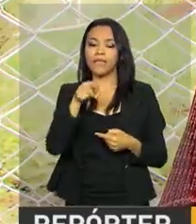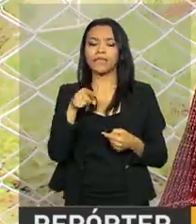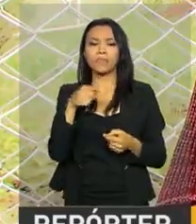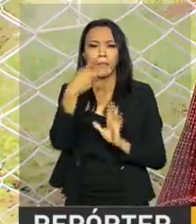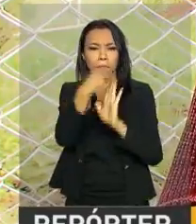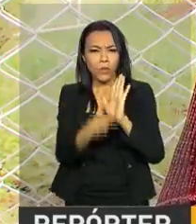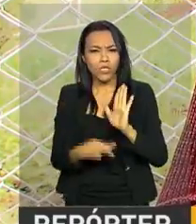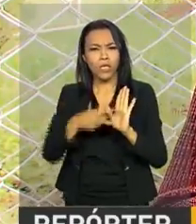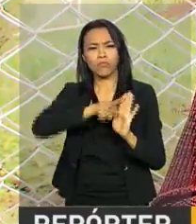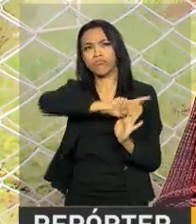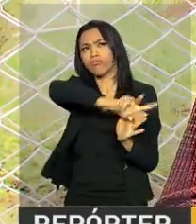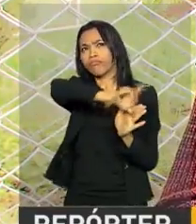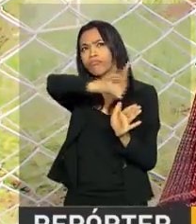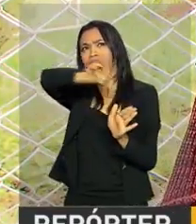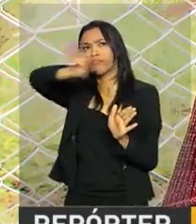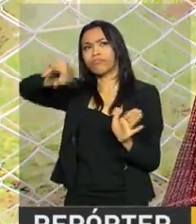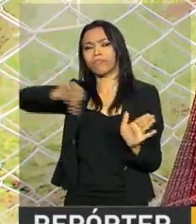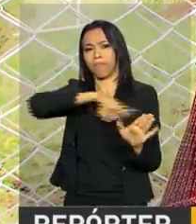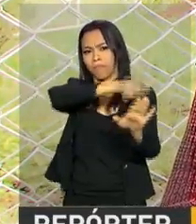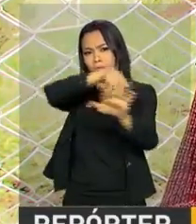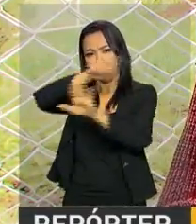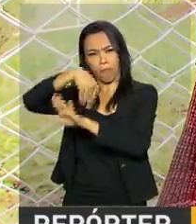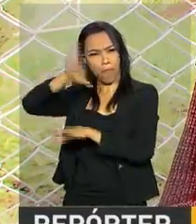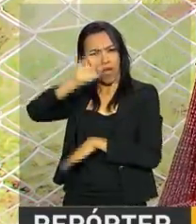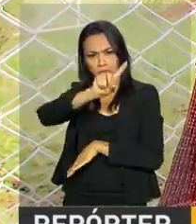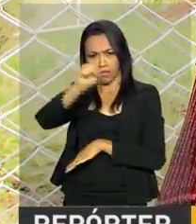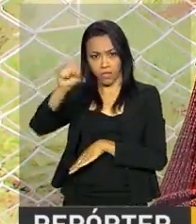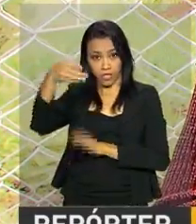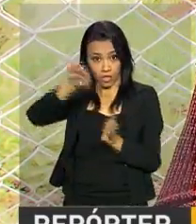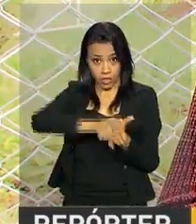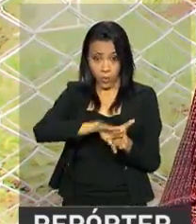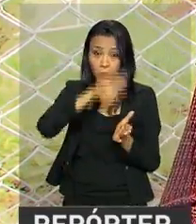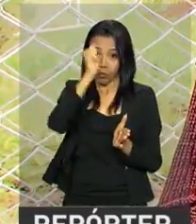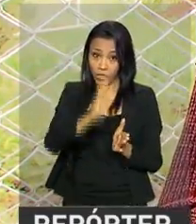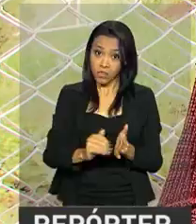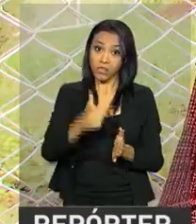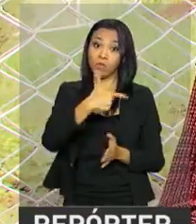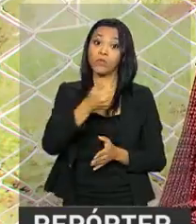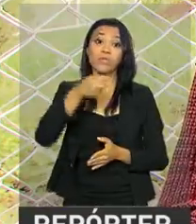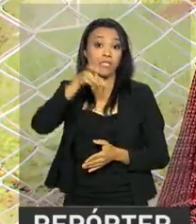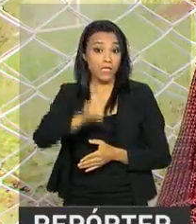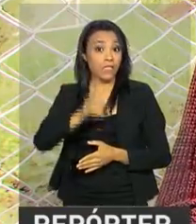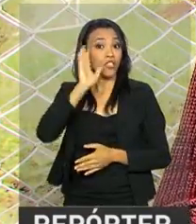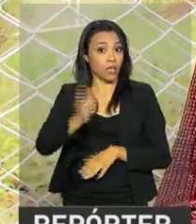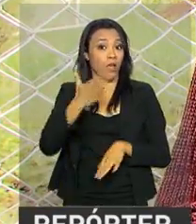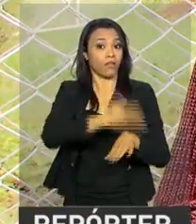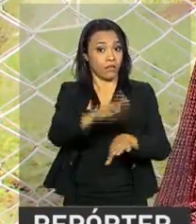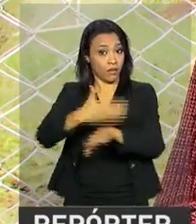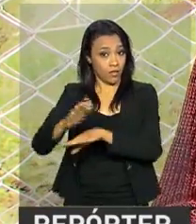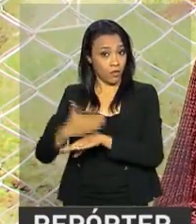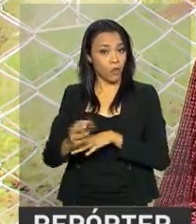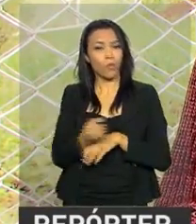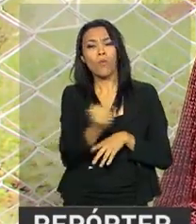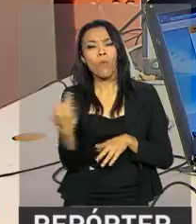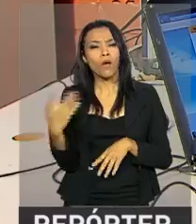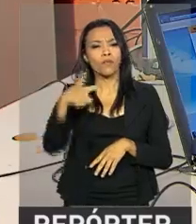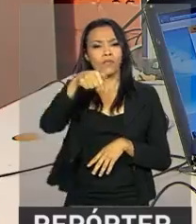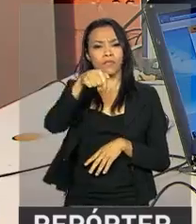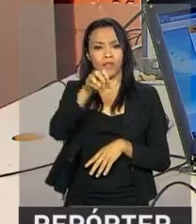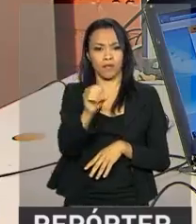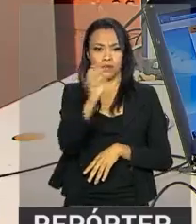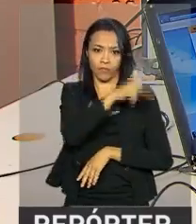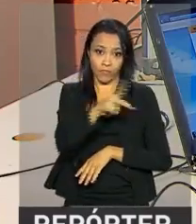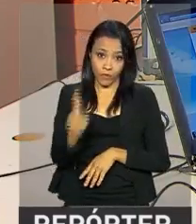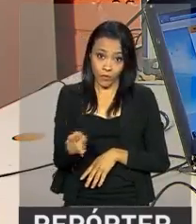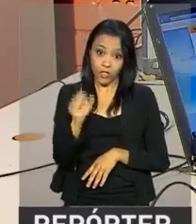de 100 países chegou ao brasil em 2015 e até agora já capacitou cerca de 70 professores e um